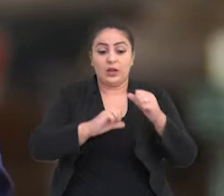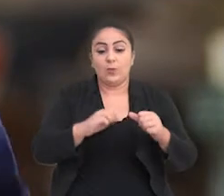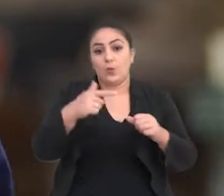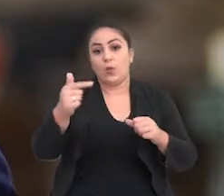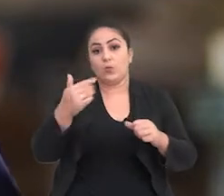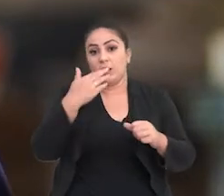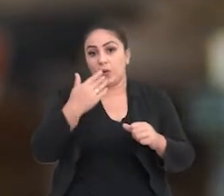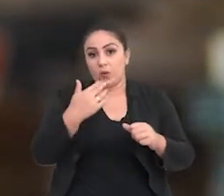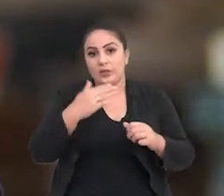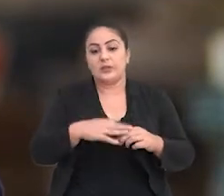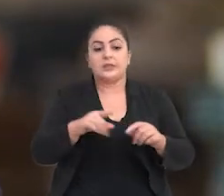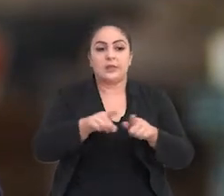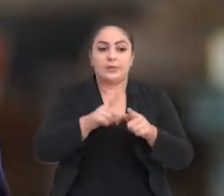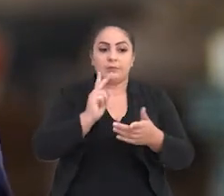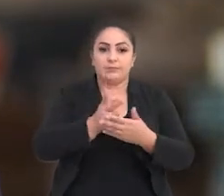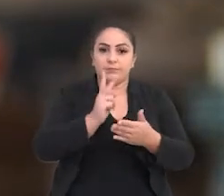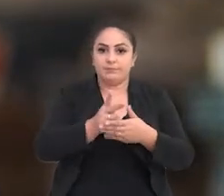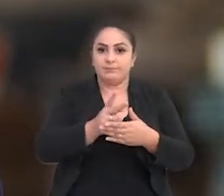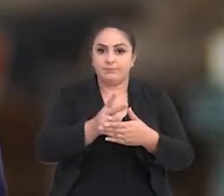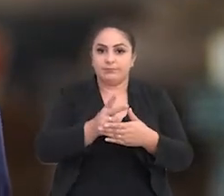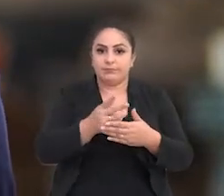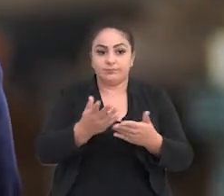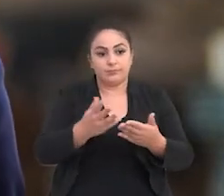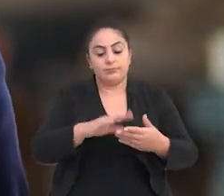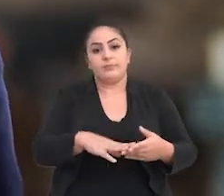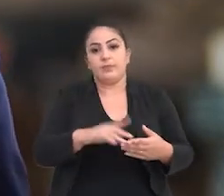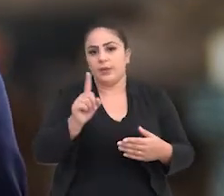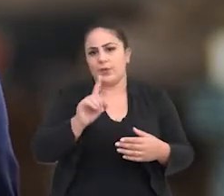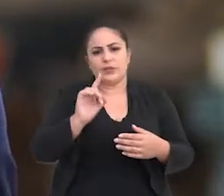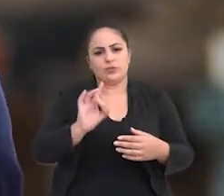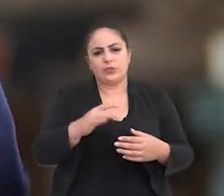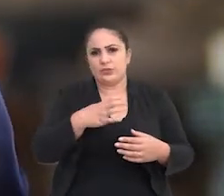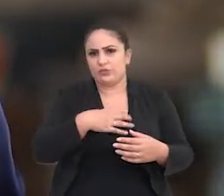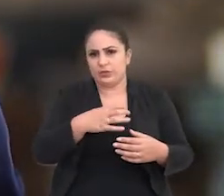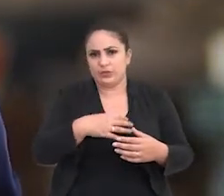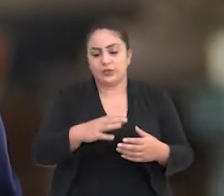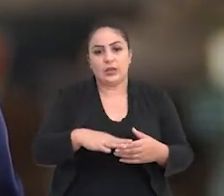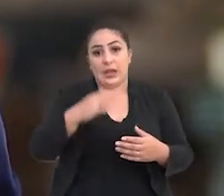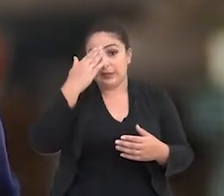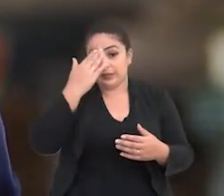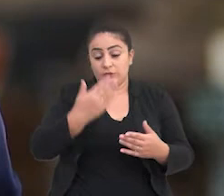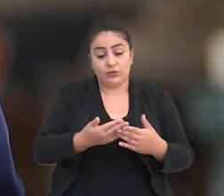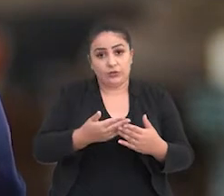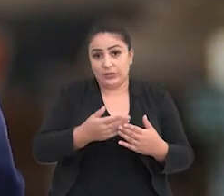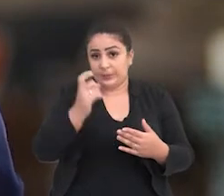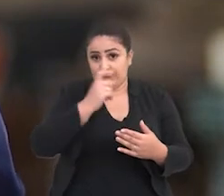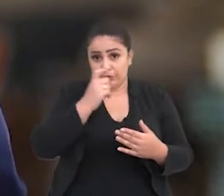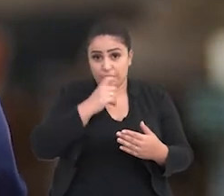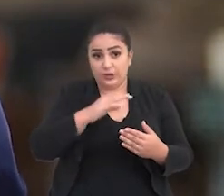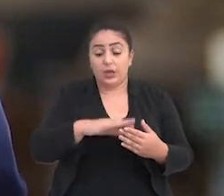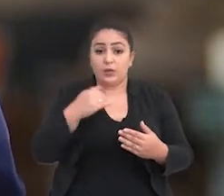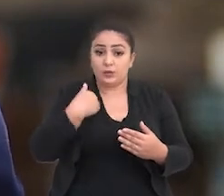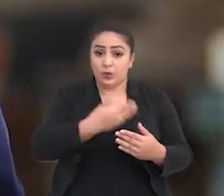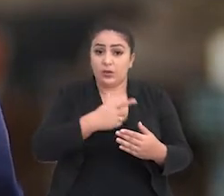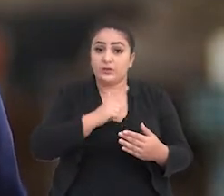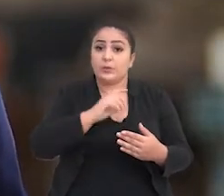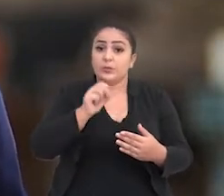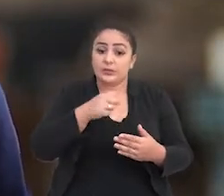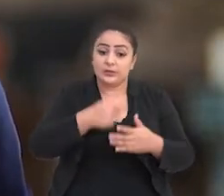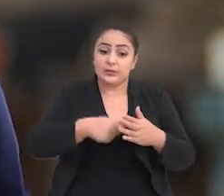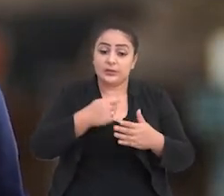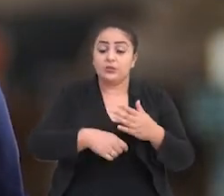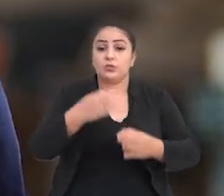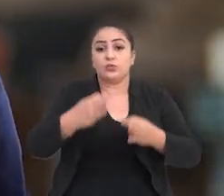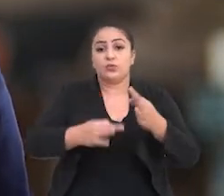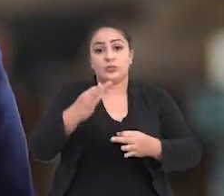das bandeiras por outras cores e a decisão não se aplicaria? Não, não é simples assim. Não acredite em mentiras. Nós estamos sim